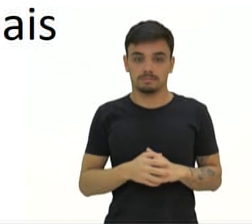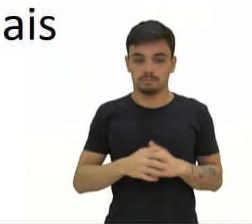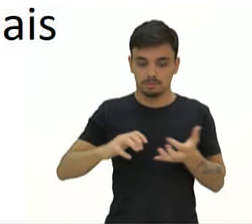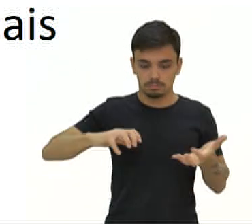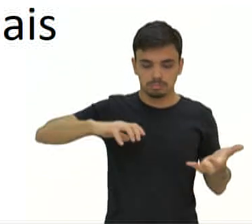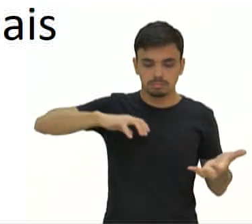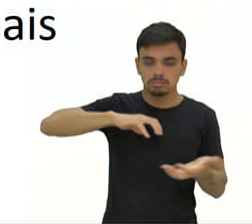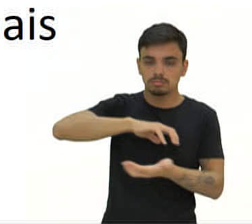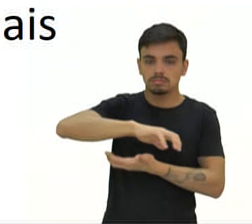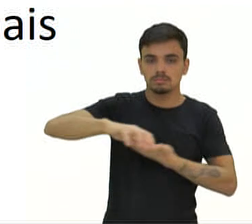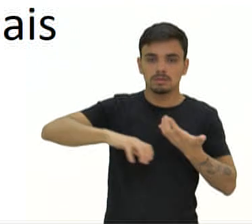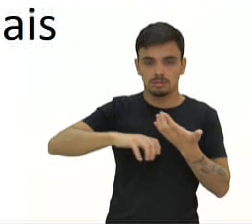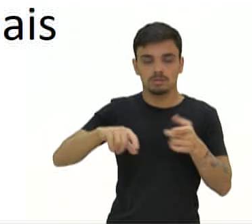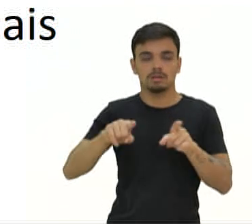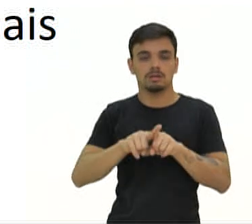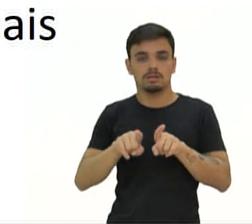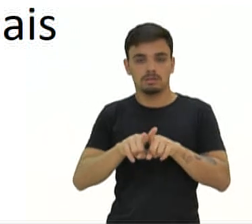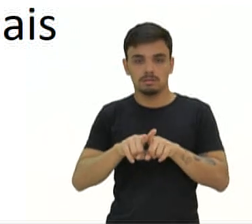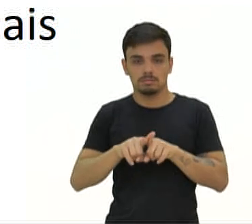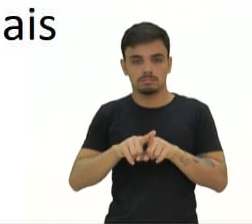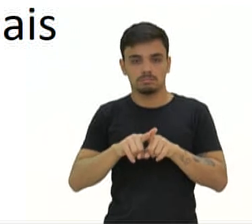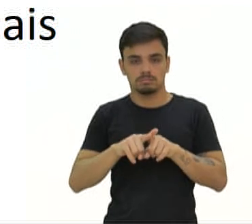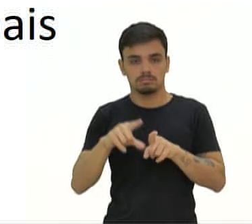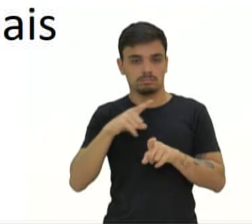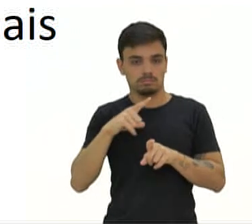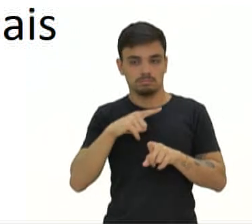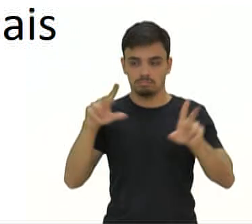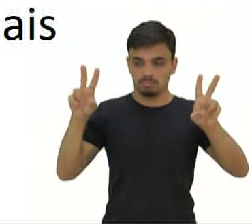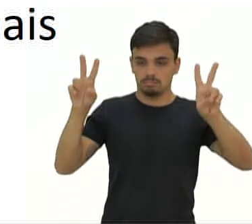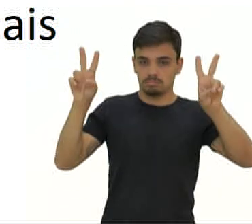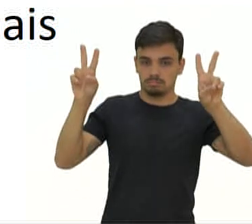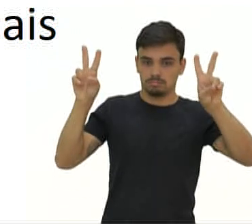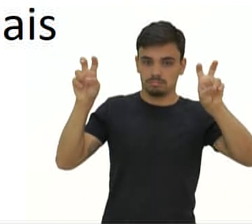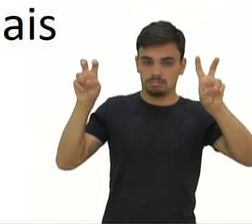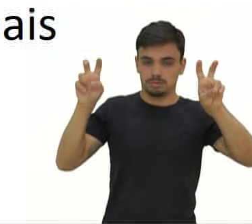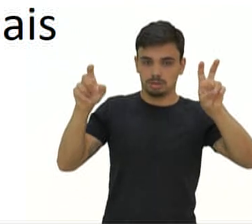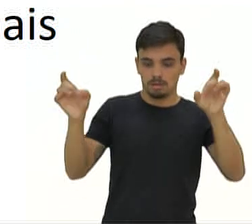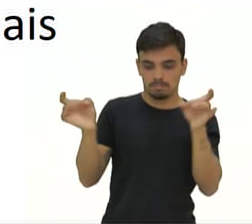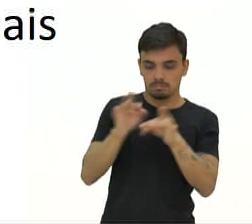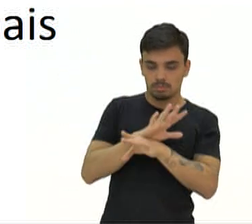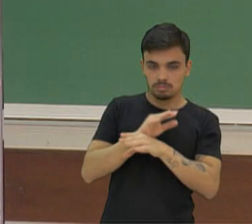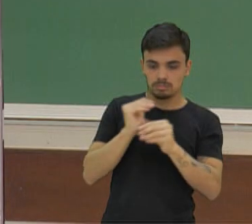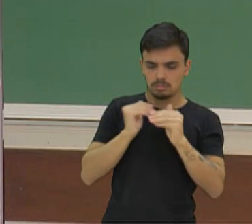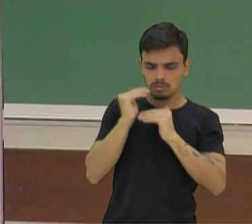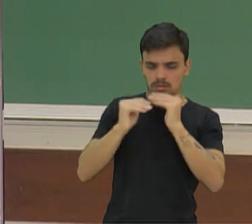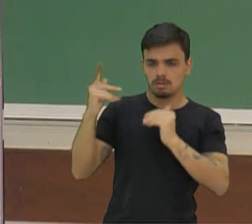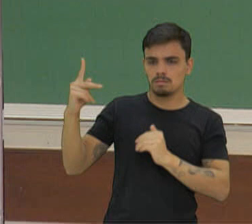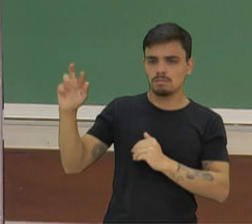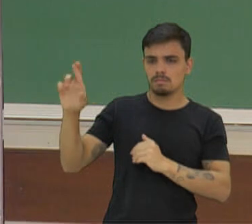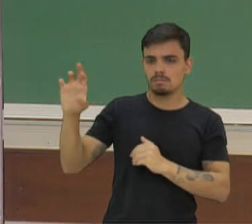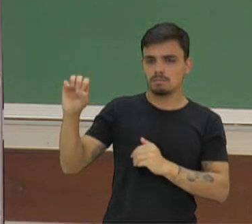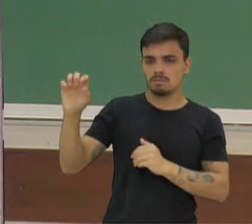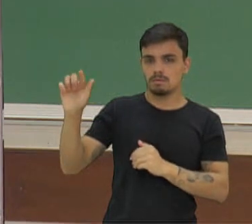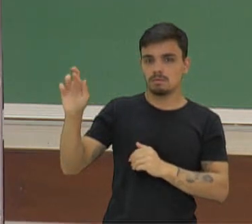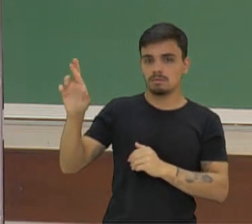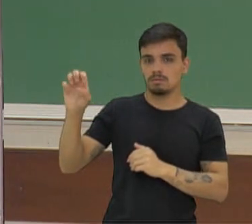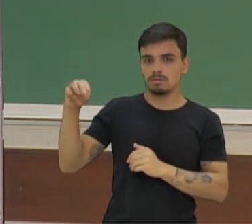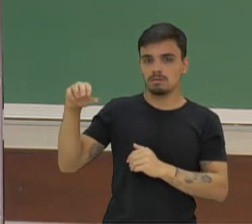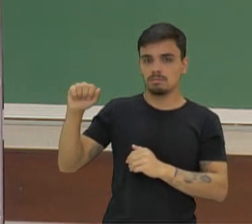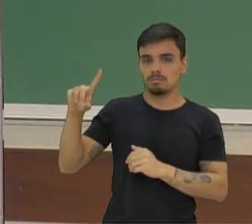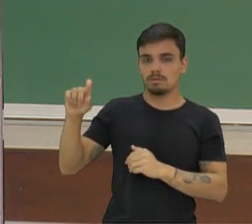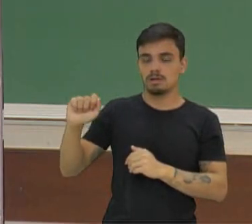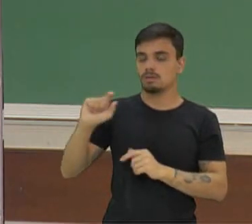revolta, essa rebelião, ela estava, entre aspas, programada. O que seria isso, programada entre aspas? Ela